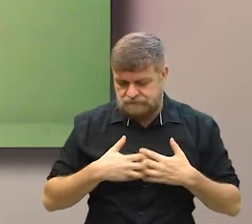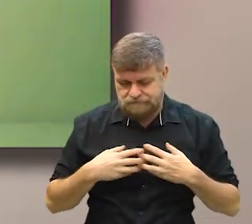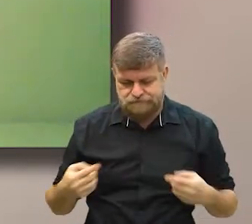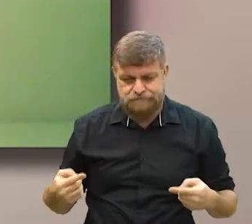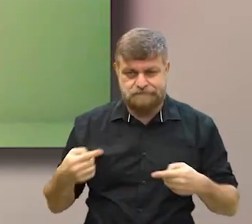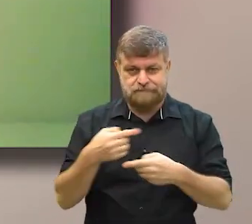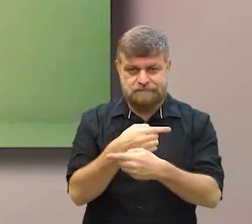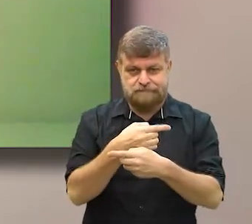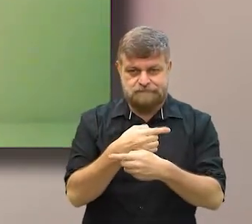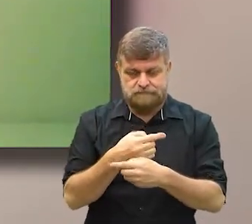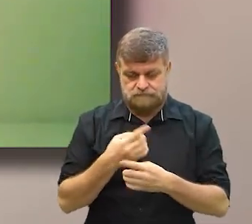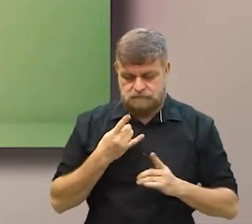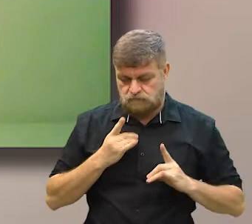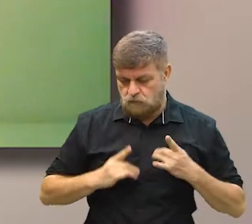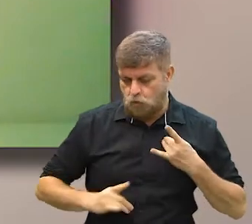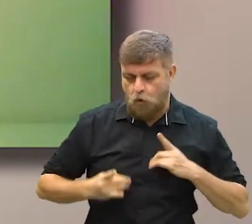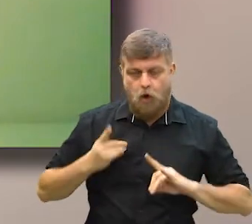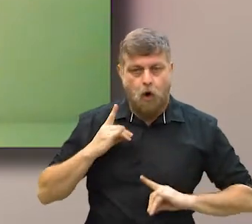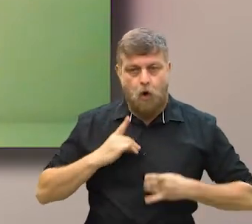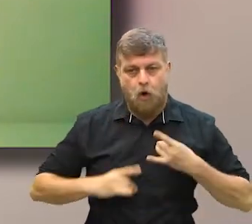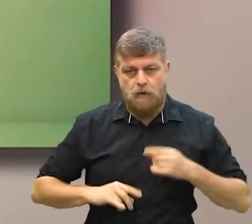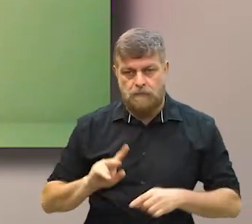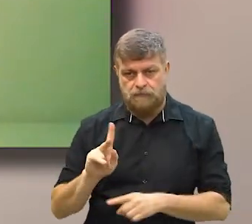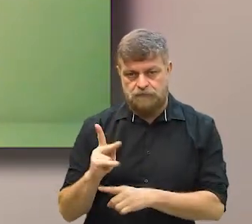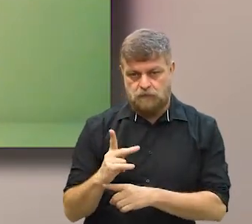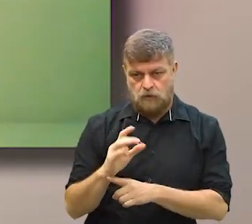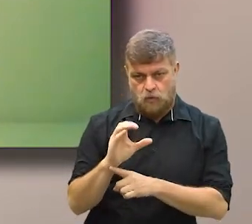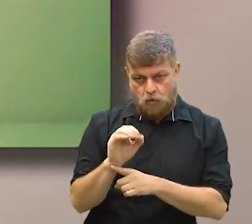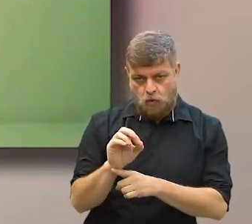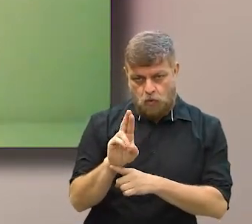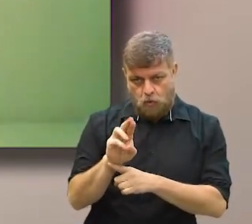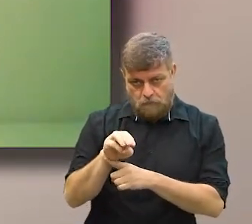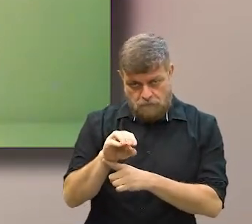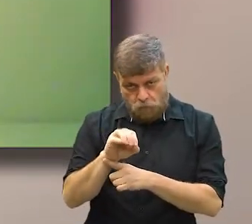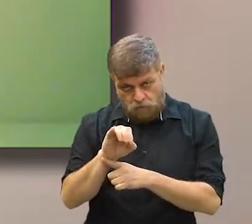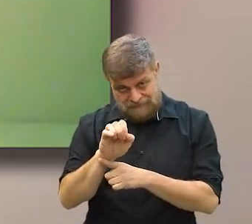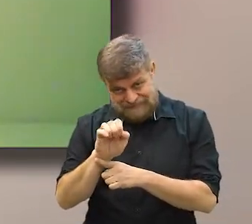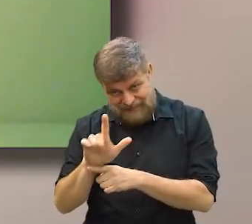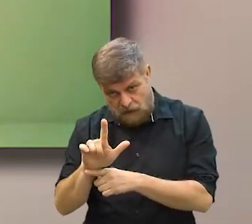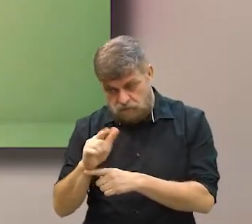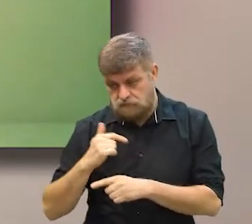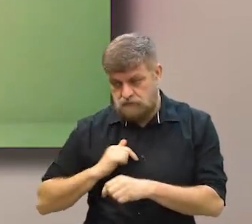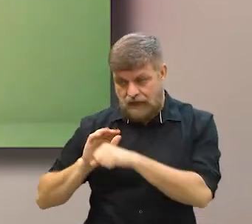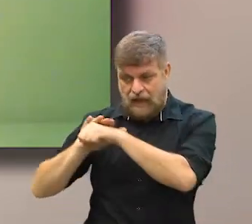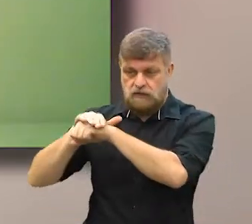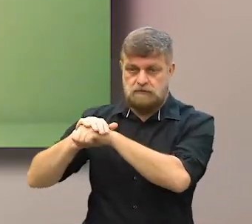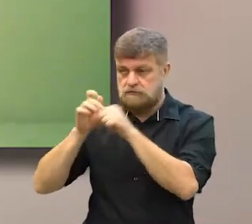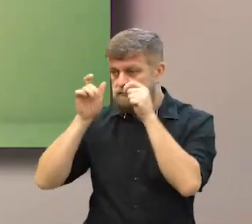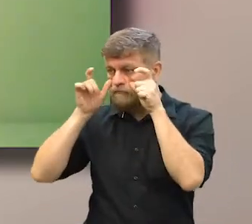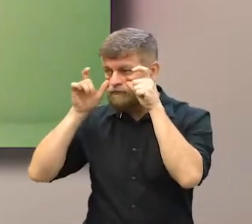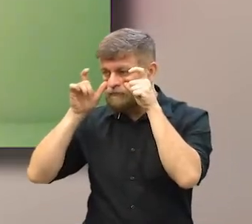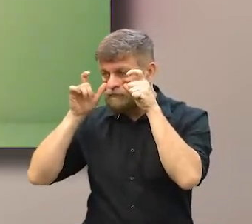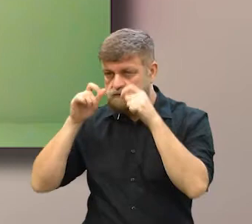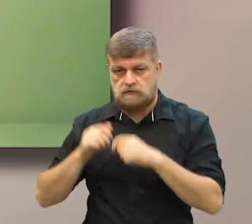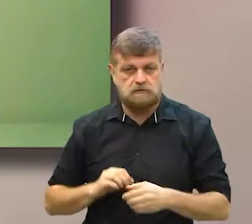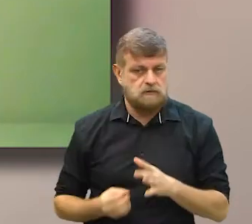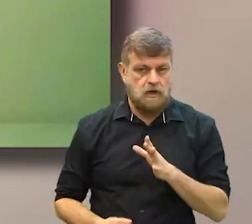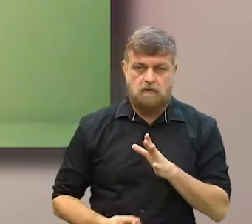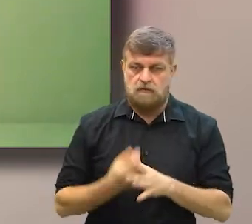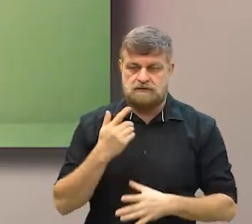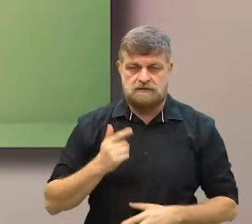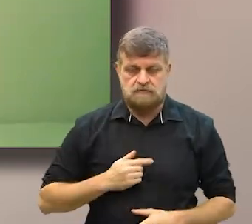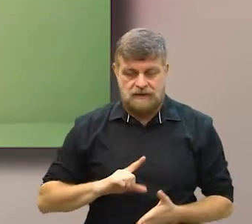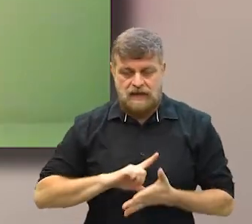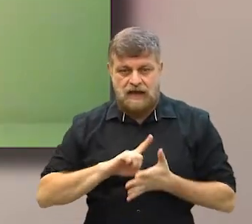um processo de produção hormonal, por exemplo, que deveria ser feito durante a noite, se ele estivesse dormindo, ele não estava, então esse hormônio não vai ser